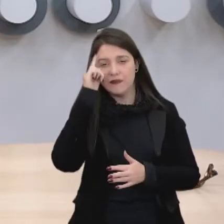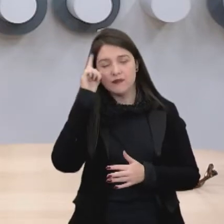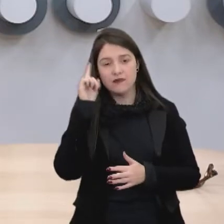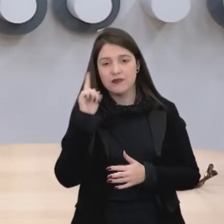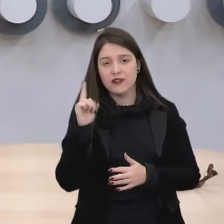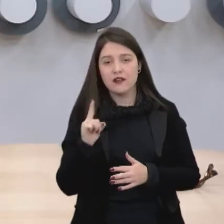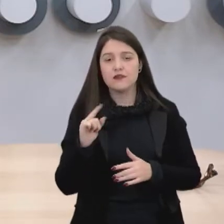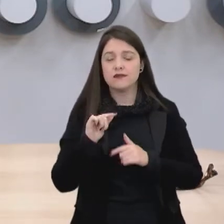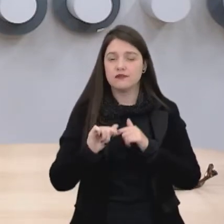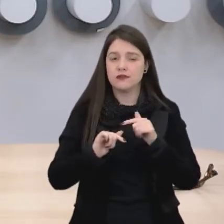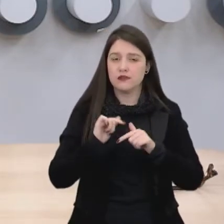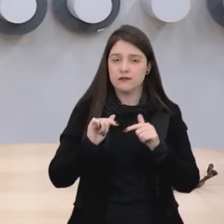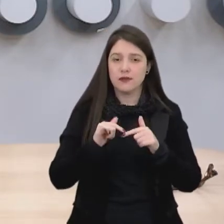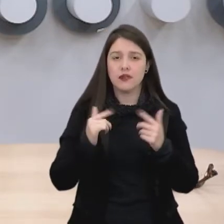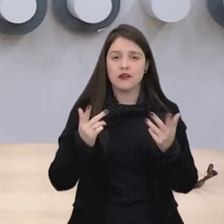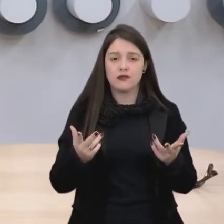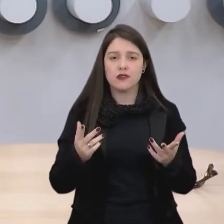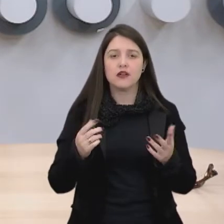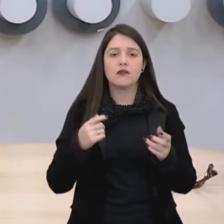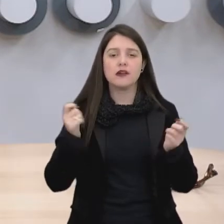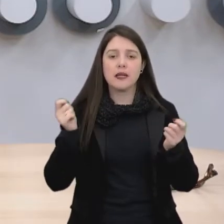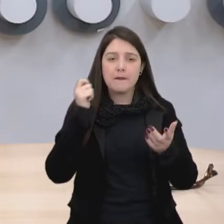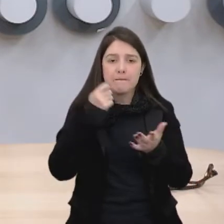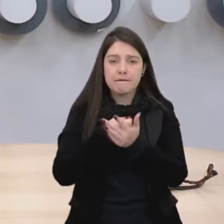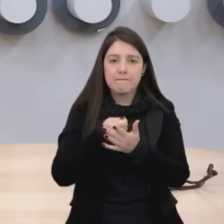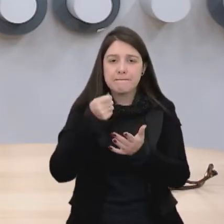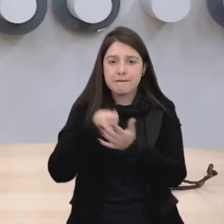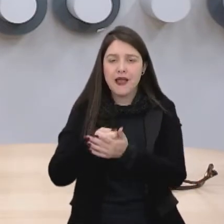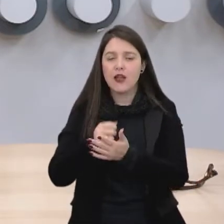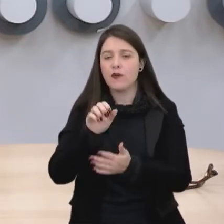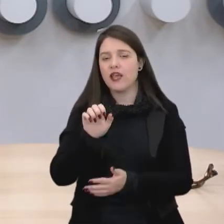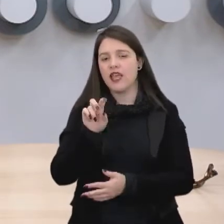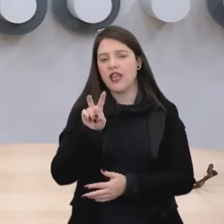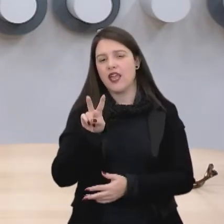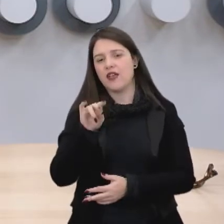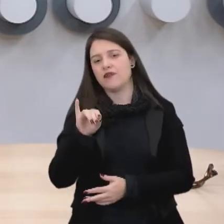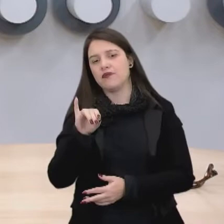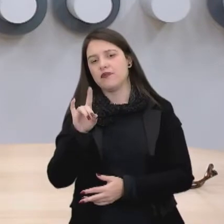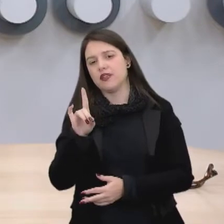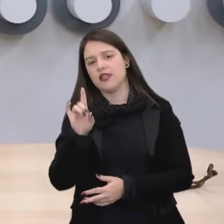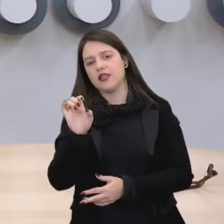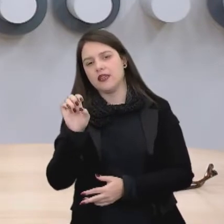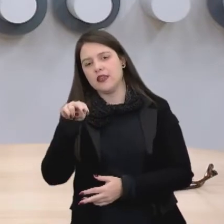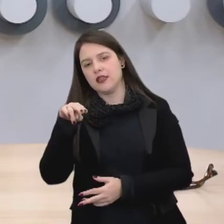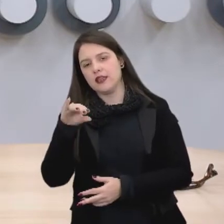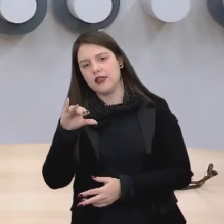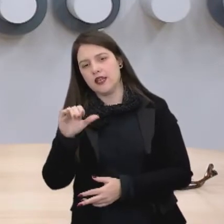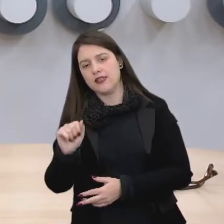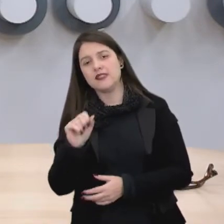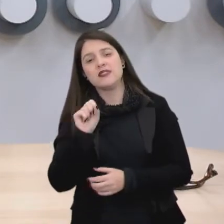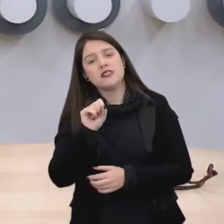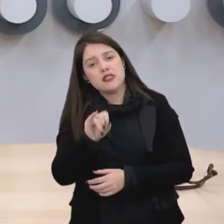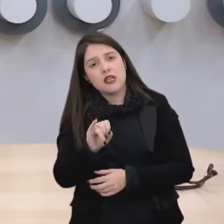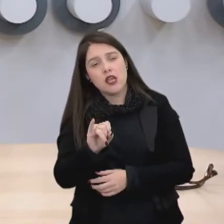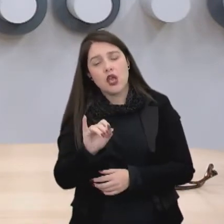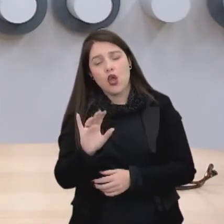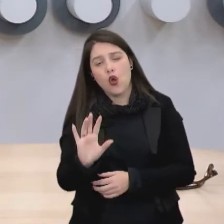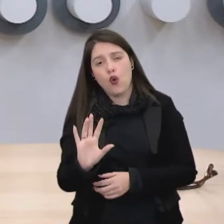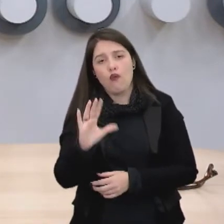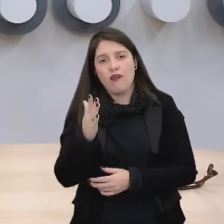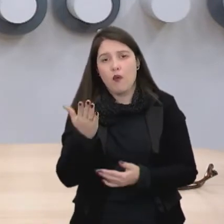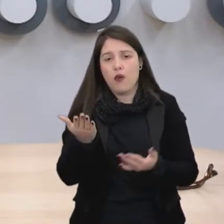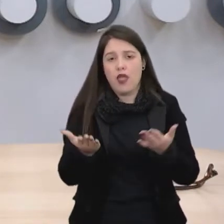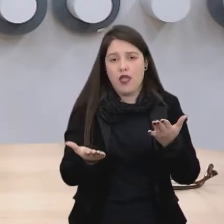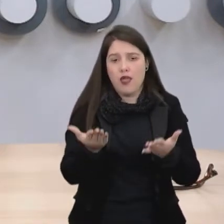Pelos trabalhadores, né, que pagam Previdência. E se não houver, né, um